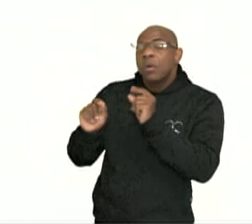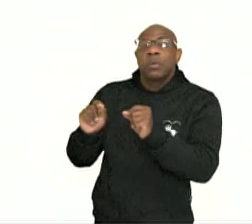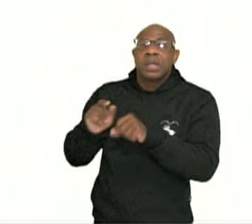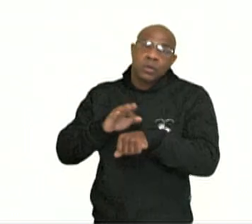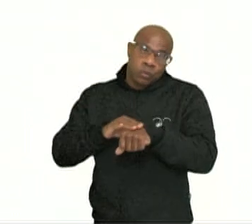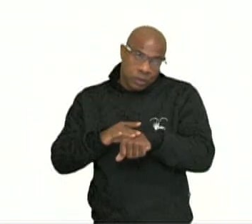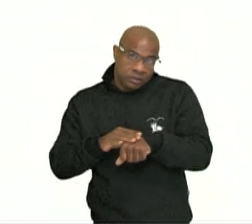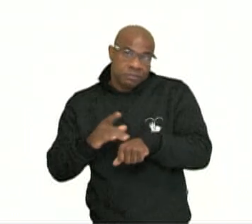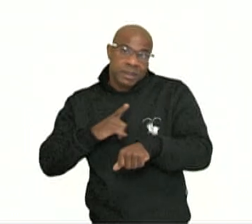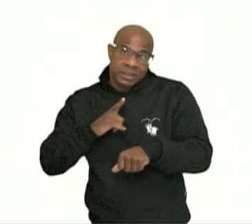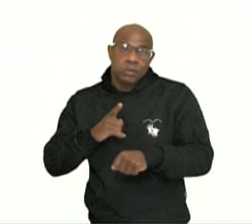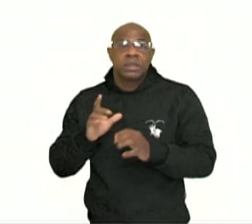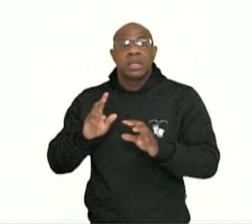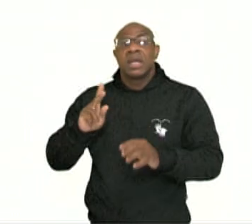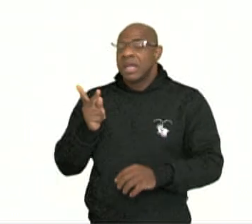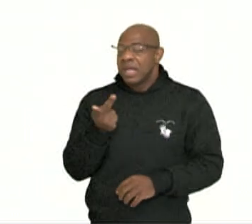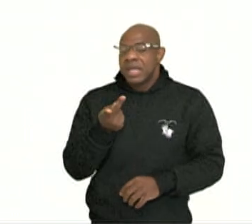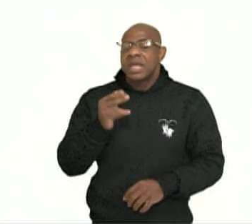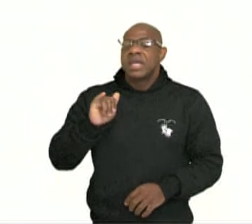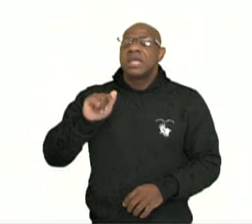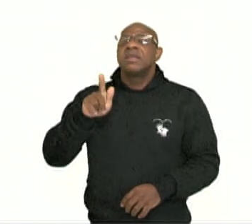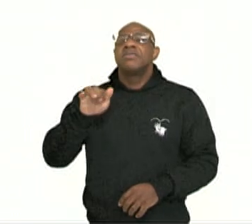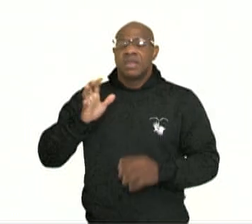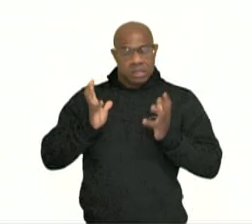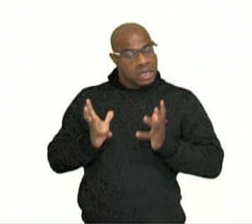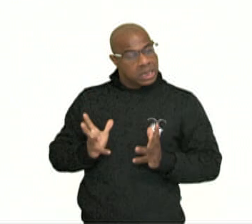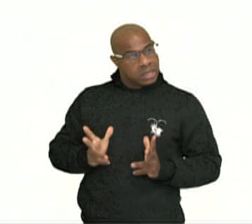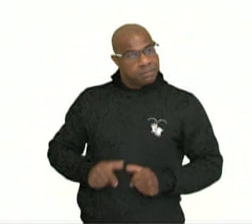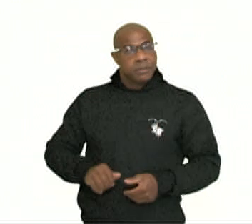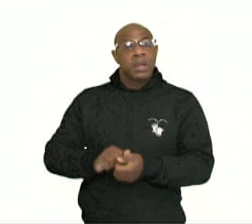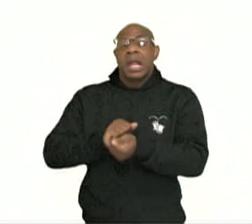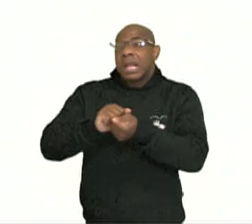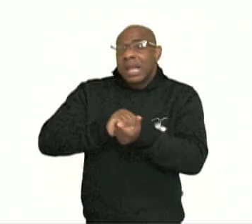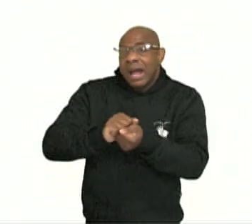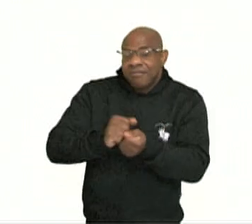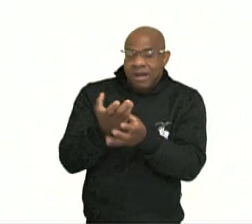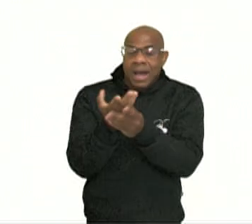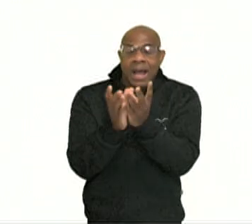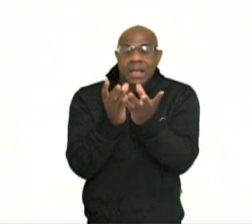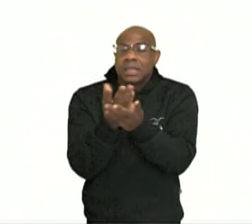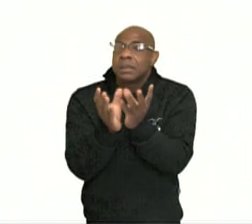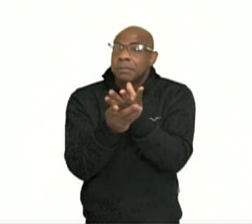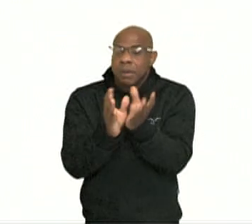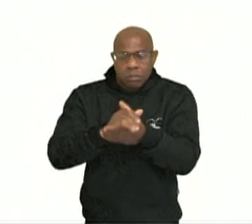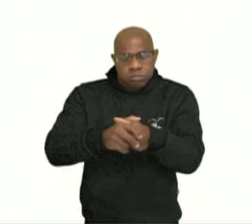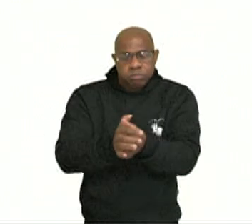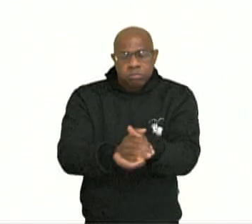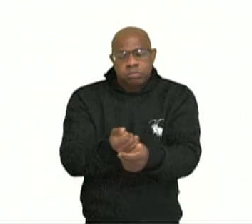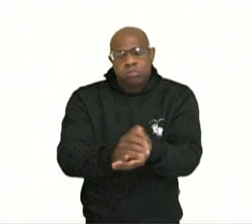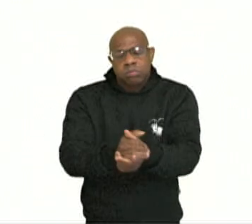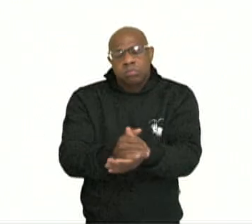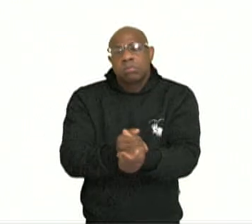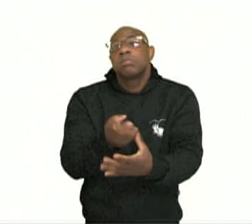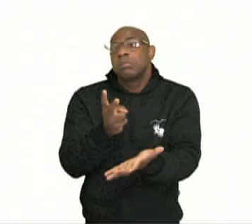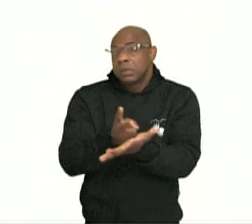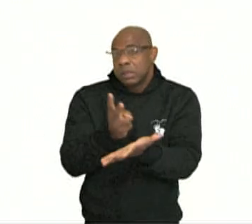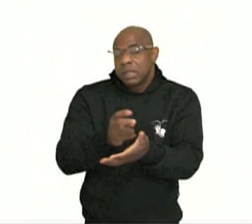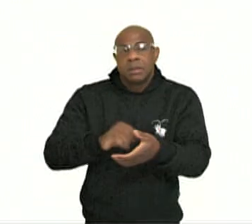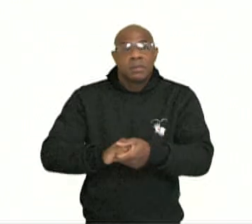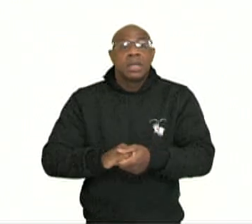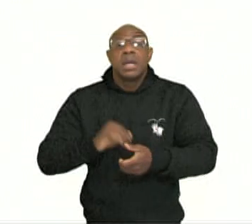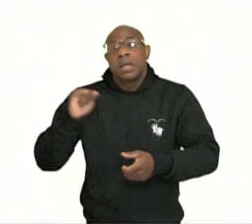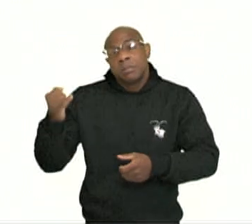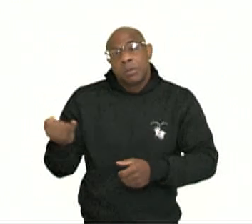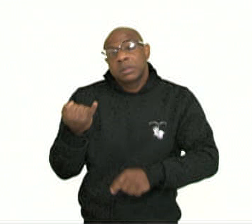higiene, né? Lavando sempre as mãos. Além disso, é importante não